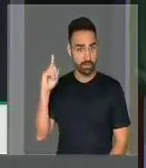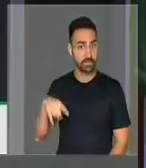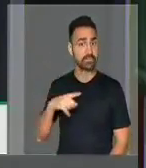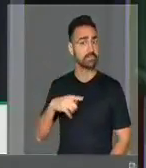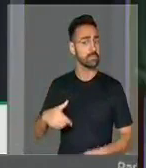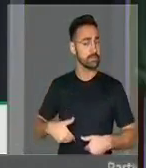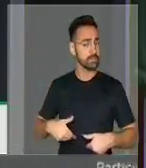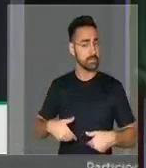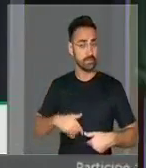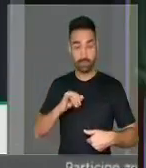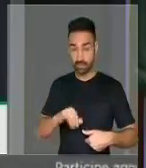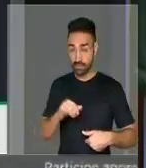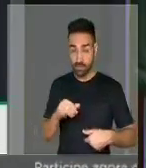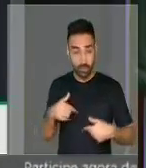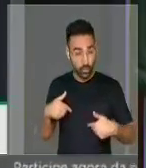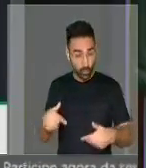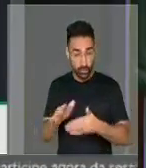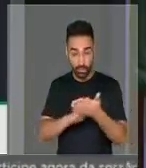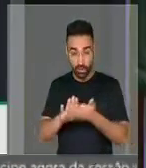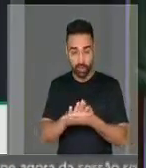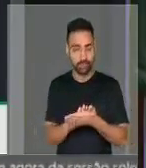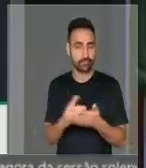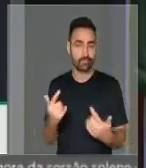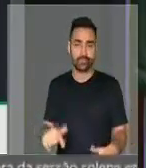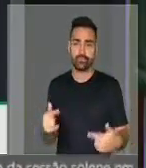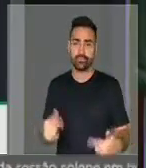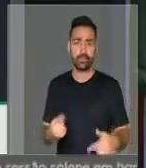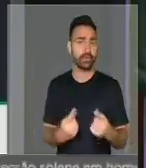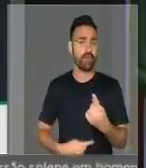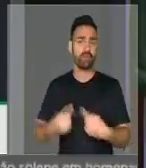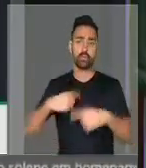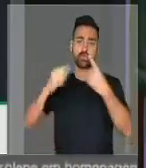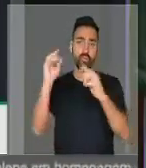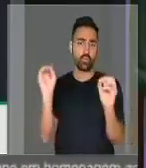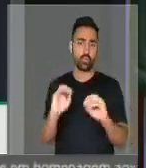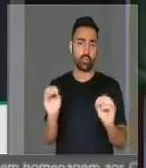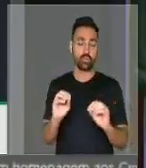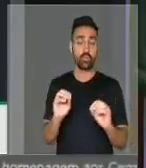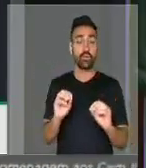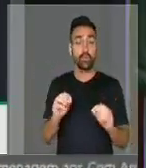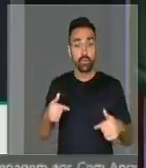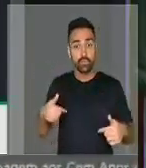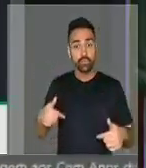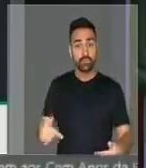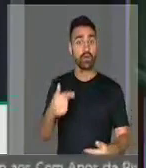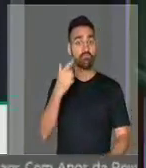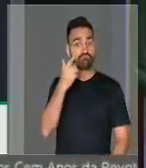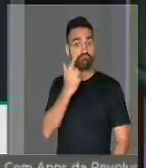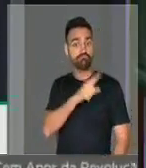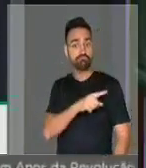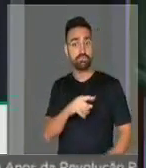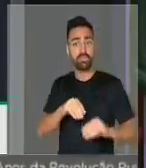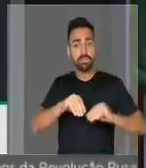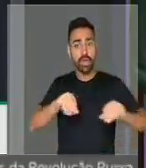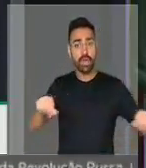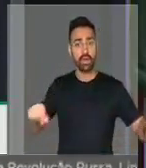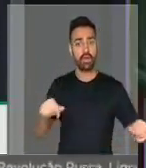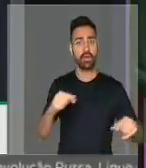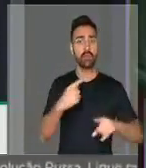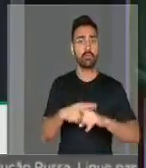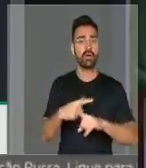não haveria revolução. Sem a luta por terra, numa sociedade que espoliava